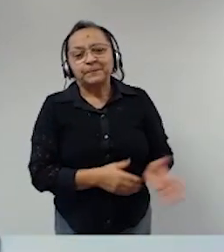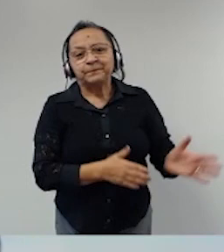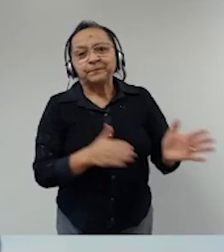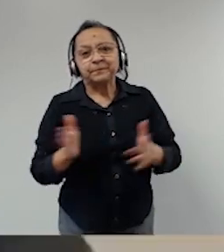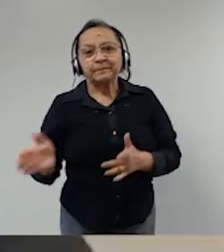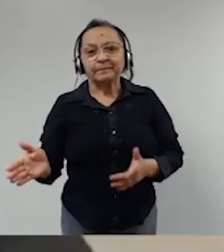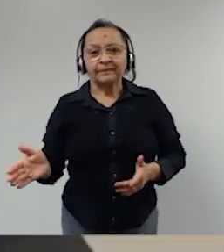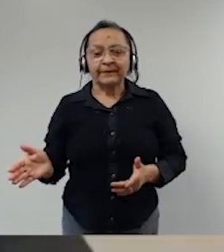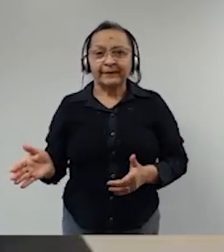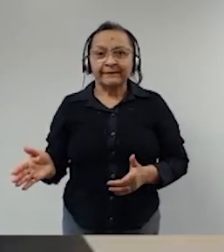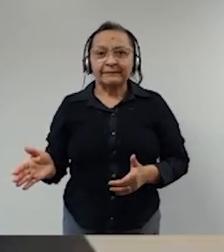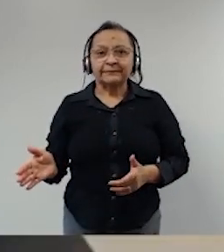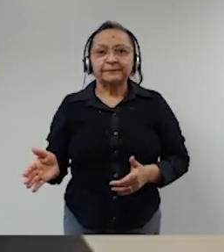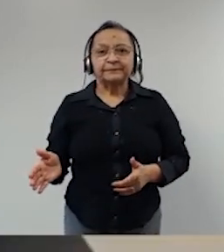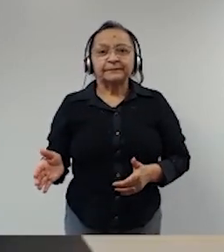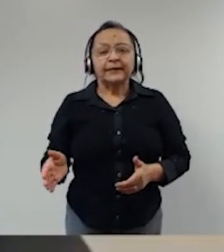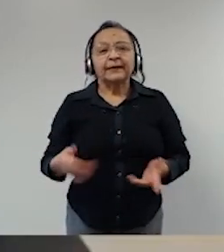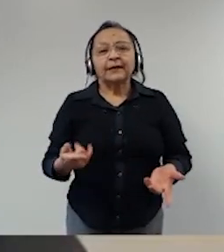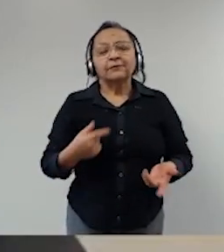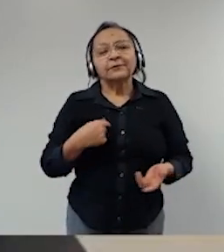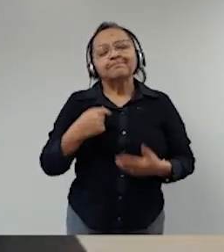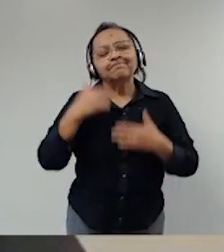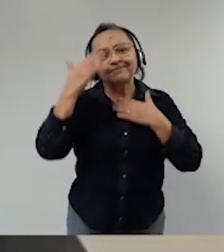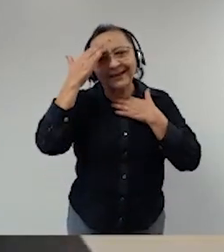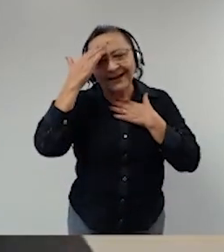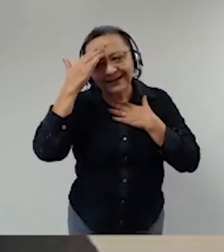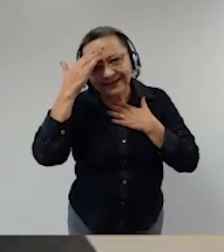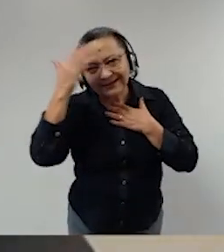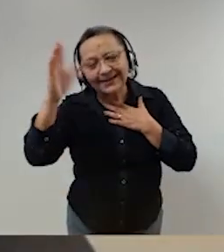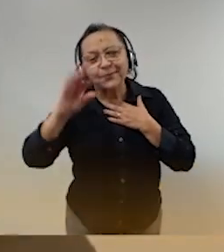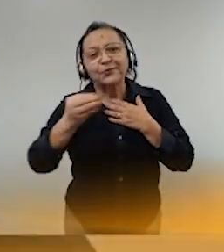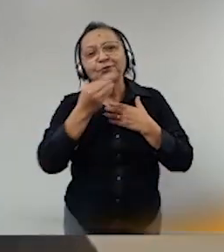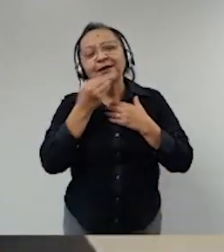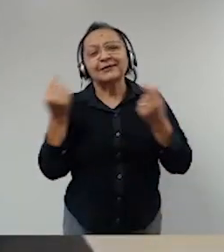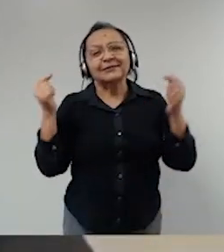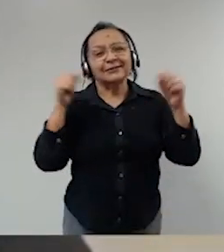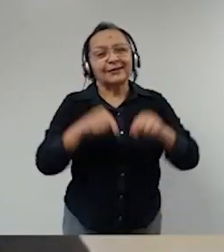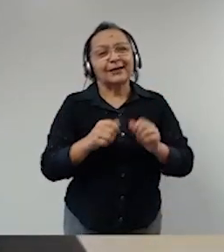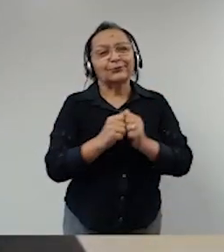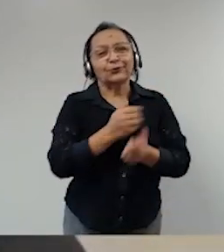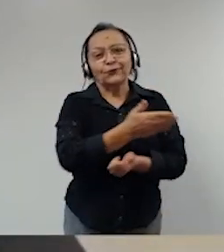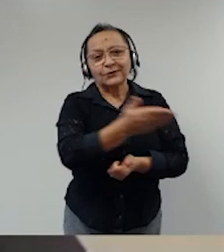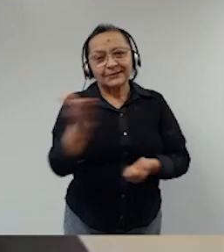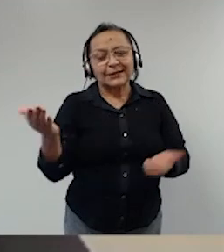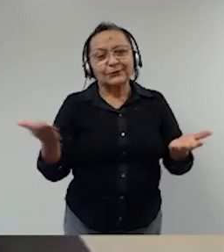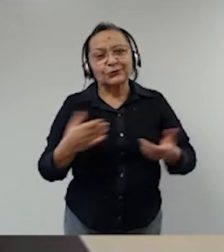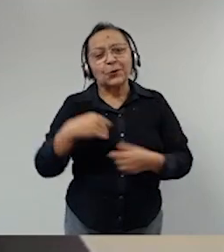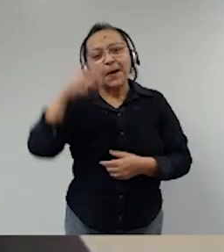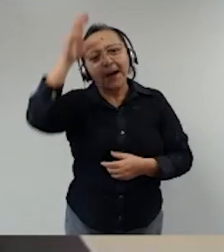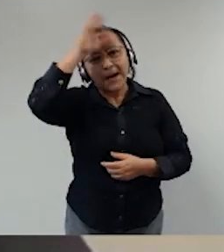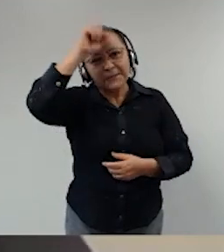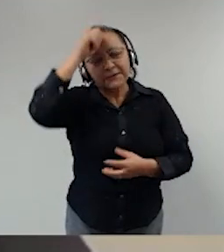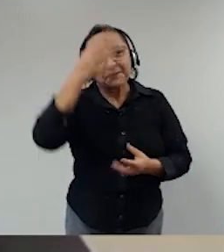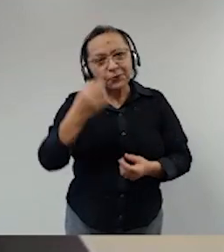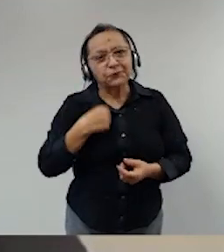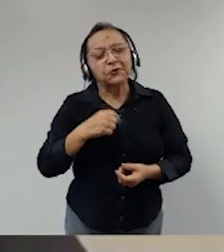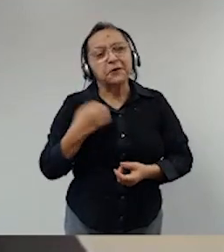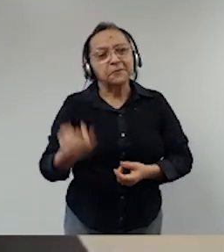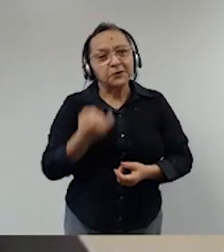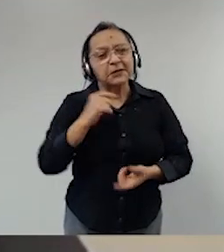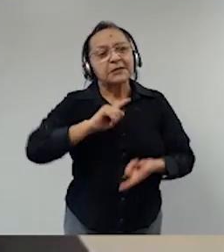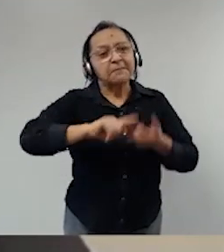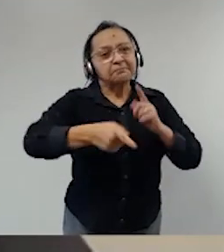Caiado. Queria agradecer aos meus colegas de painel, à Sandra e ao Décio. Aprendi muito, foi muito interessante esta partilha de